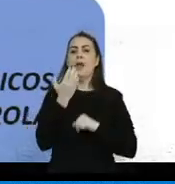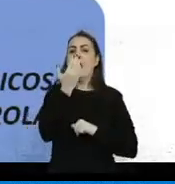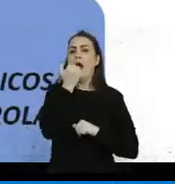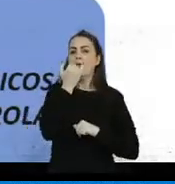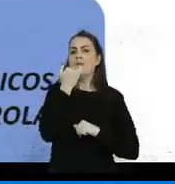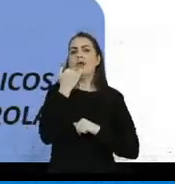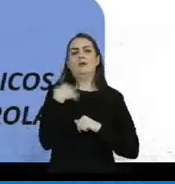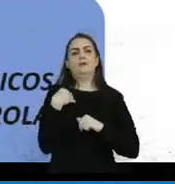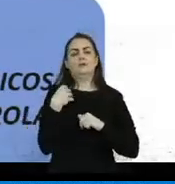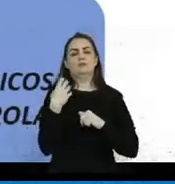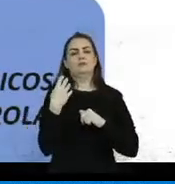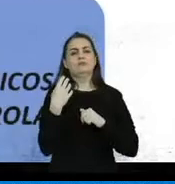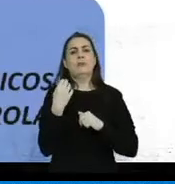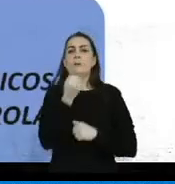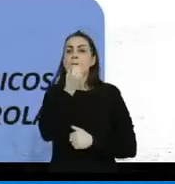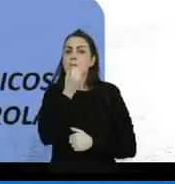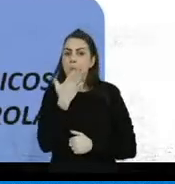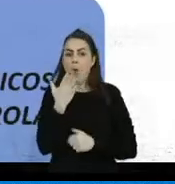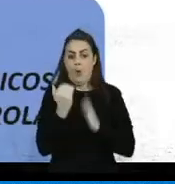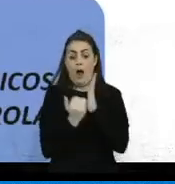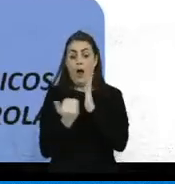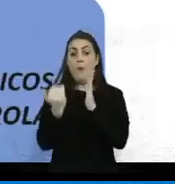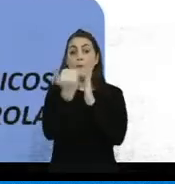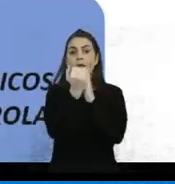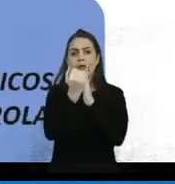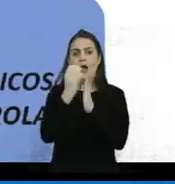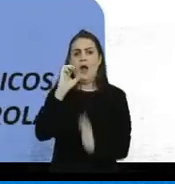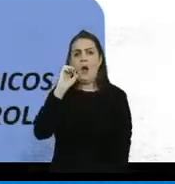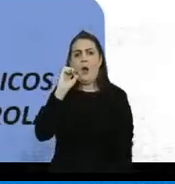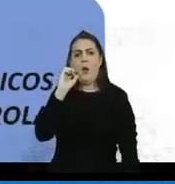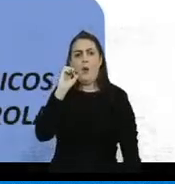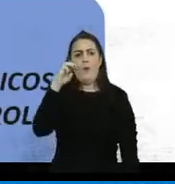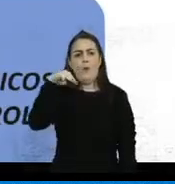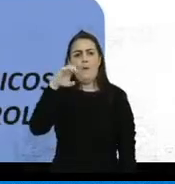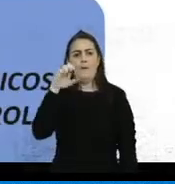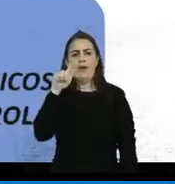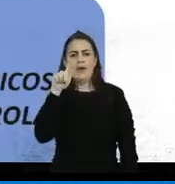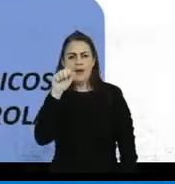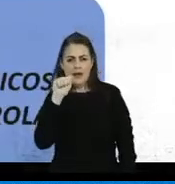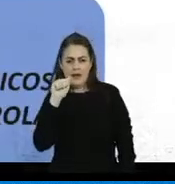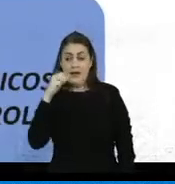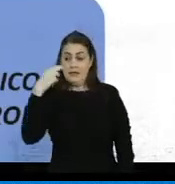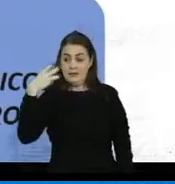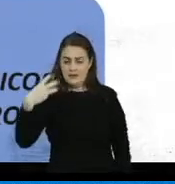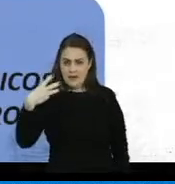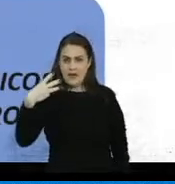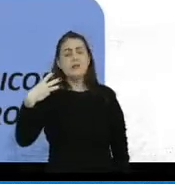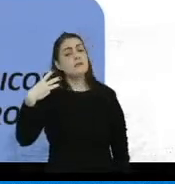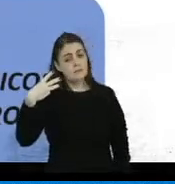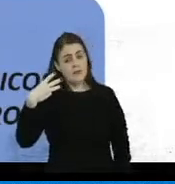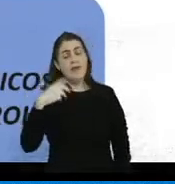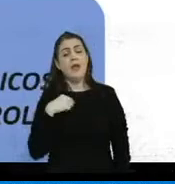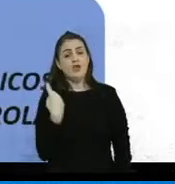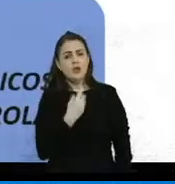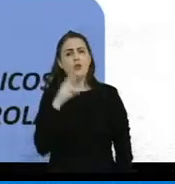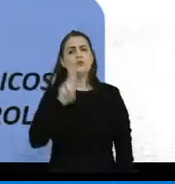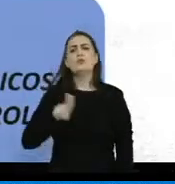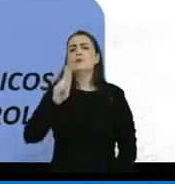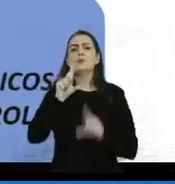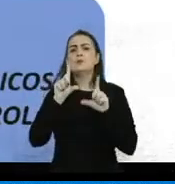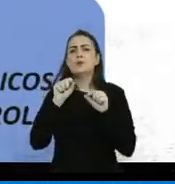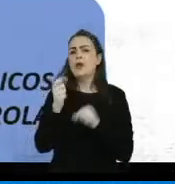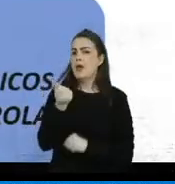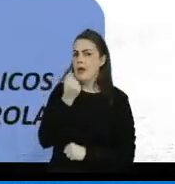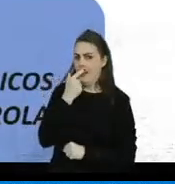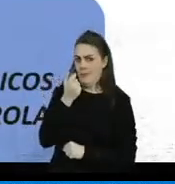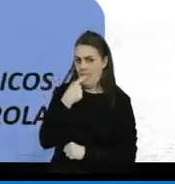e às vezes, muitas vezes nós utilizamos suplementação para isso, mas nós também temos que diminuir os alimentos